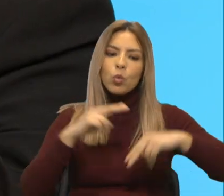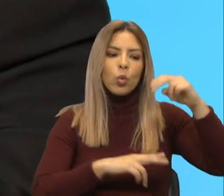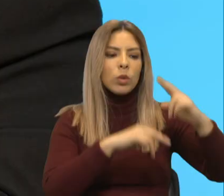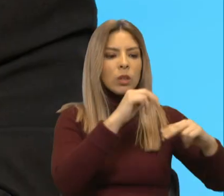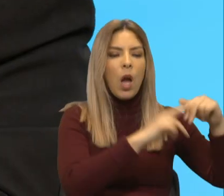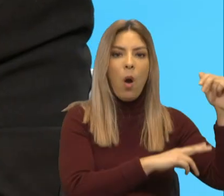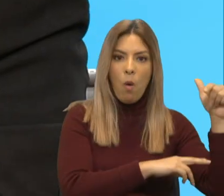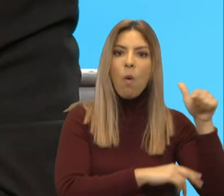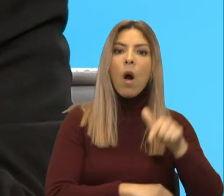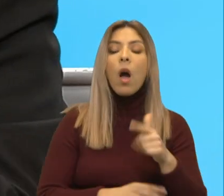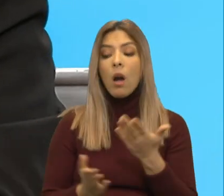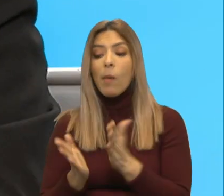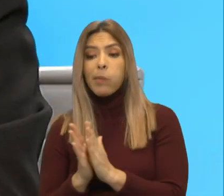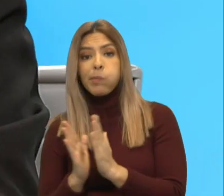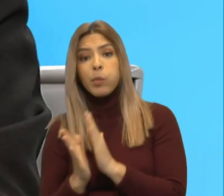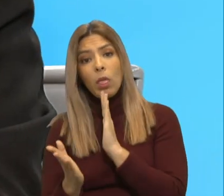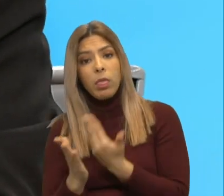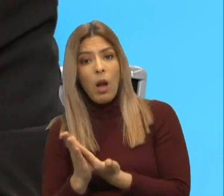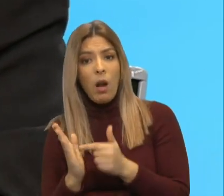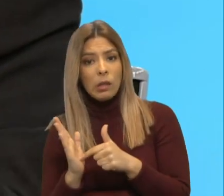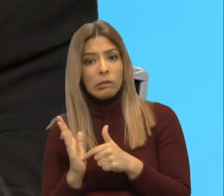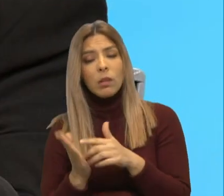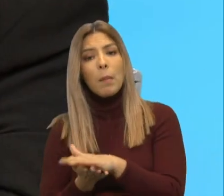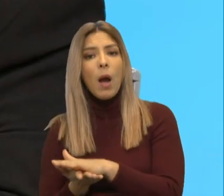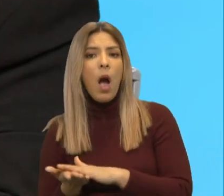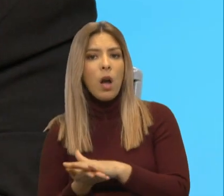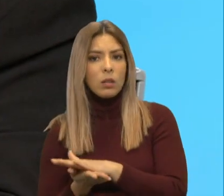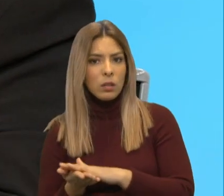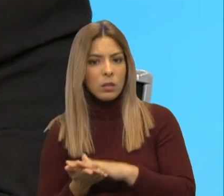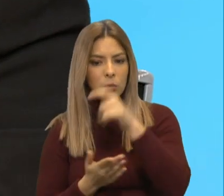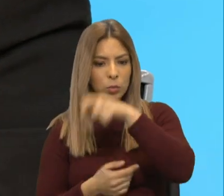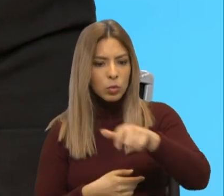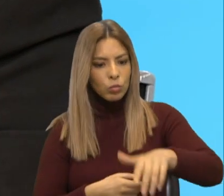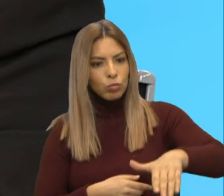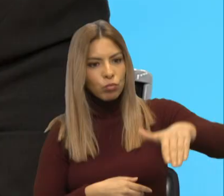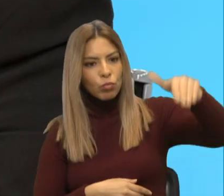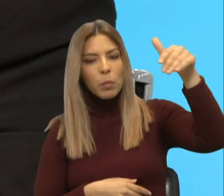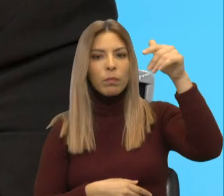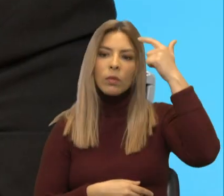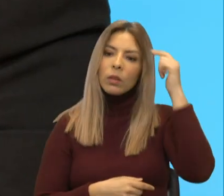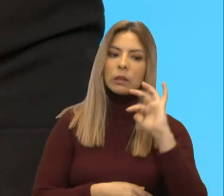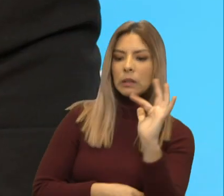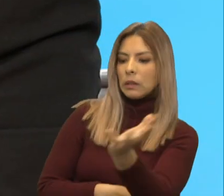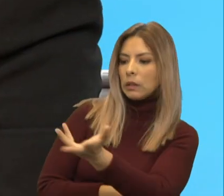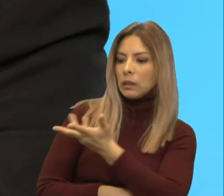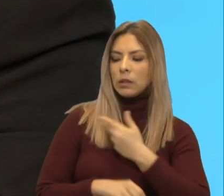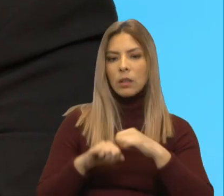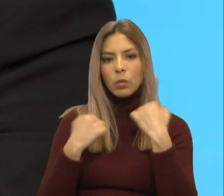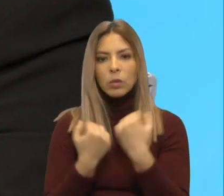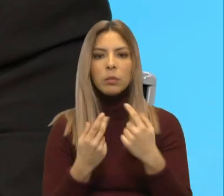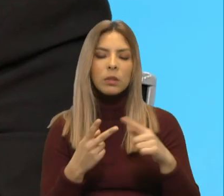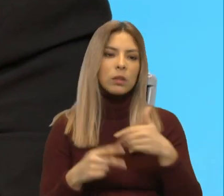são as estruturas básicas para poder acolher os missionários, os sacerdotes e também servir a sociedade na saúde, na